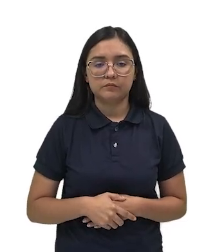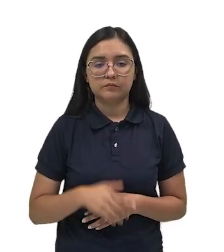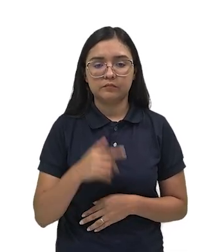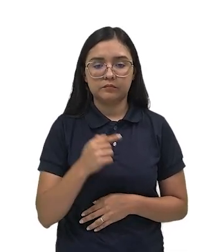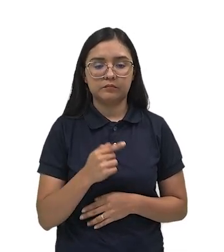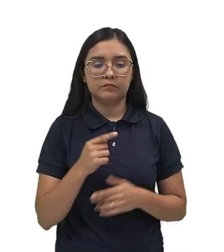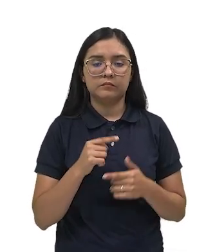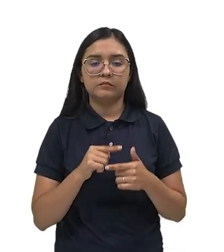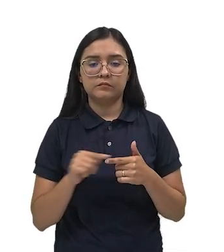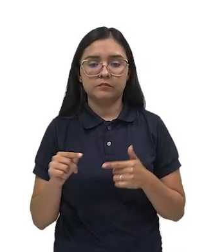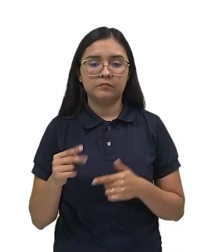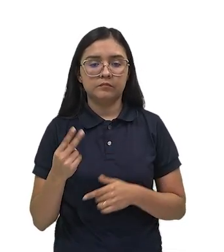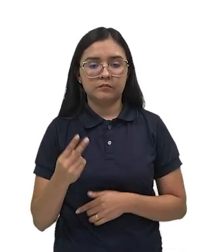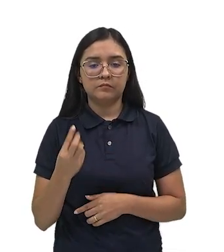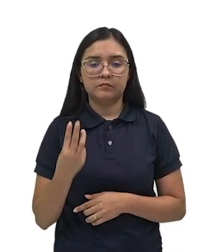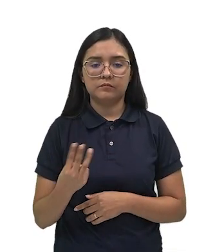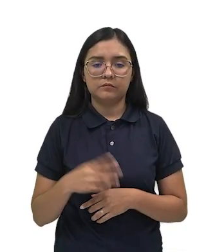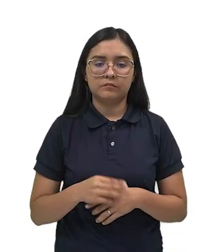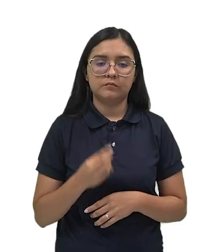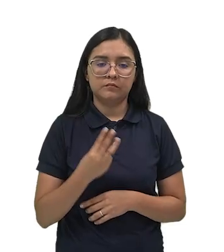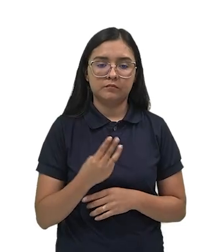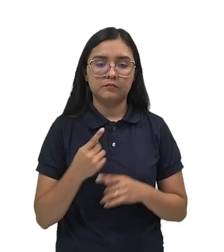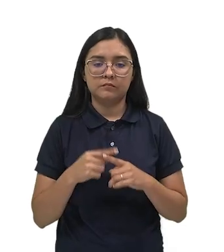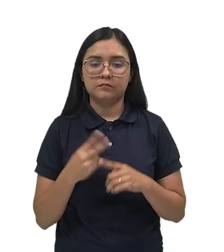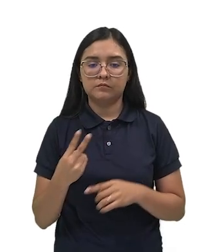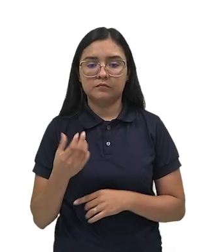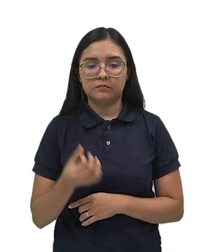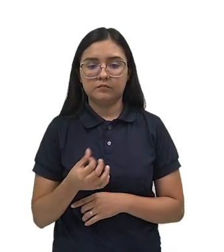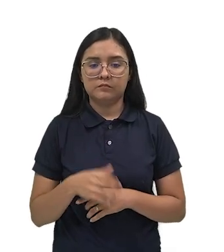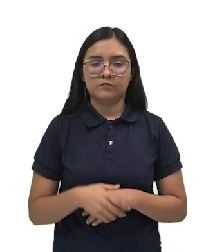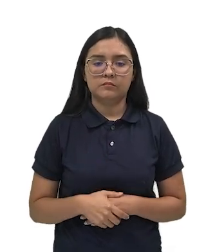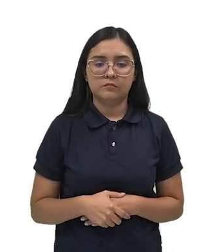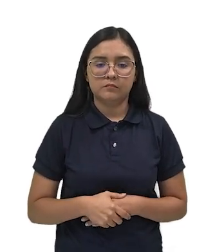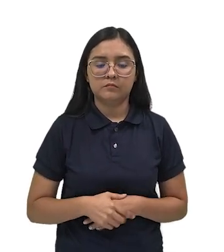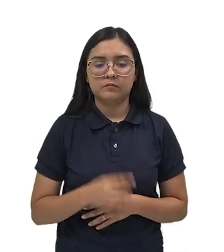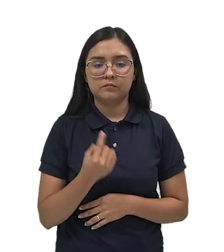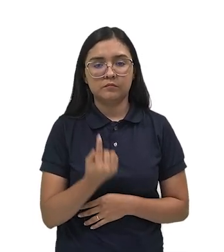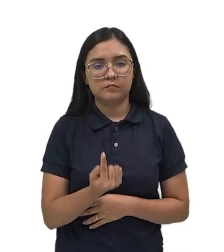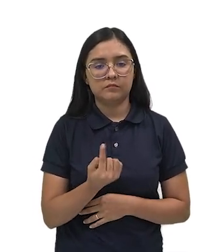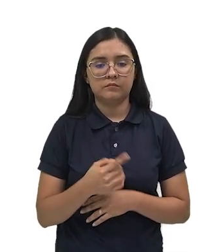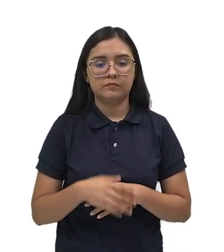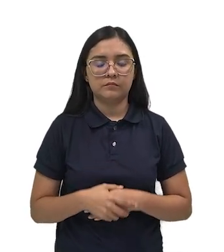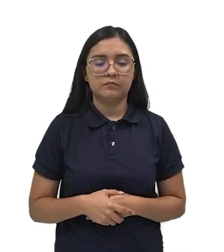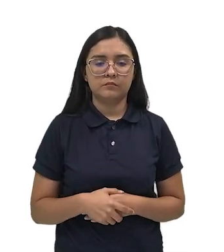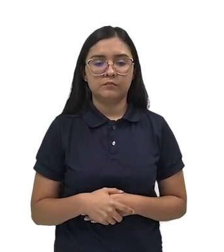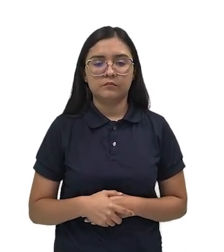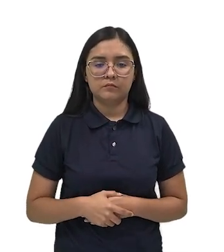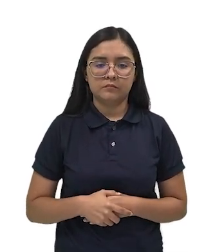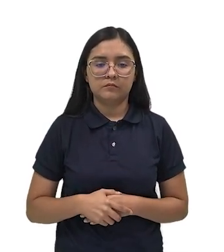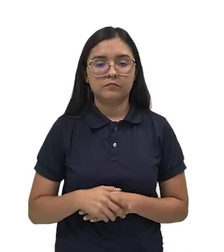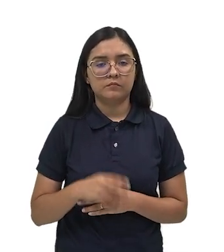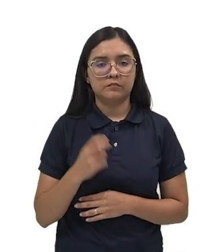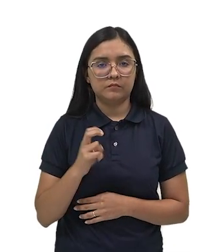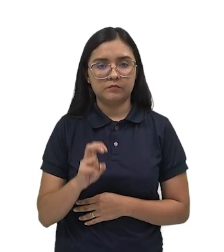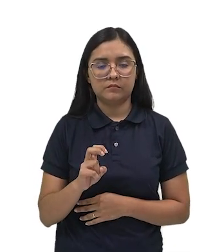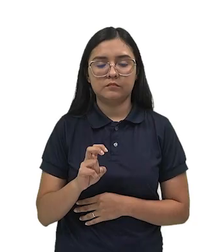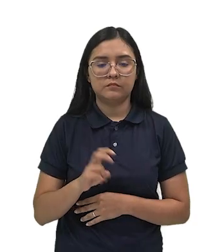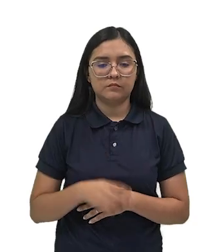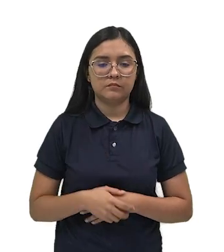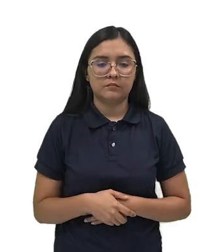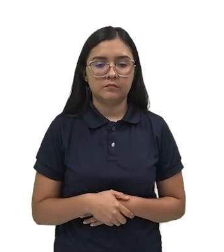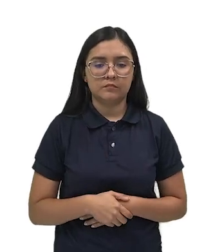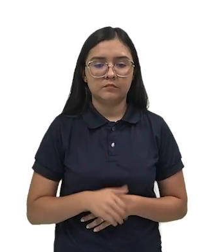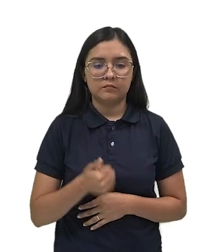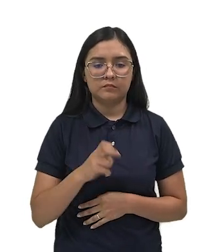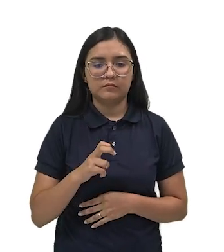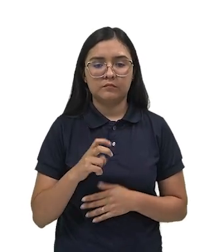por 2 dá 3, 3 vezes 2, 6, sobra 1, baixa o 5,